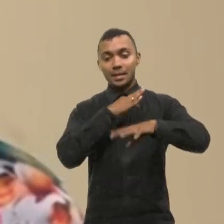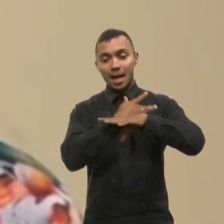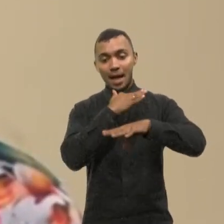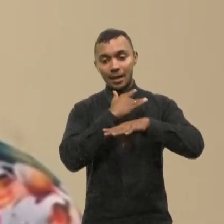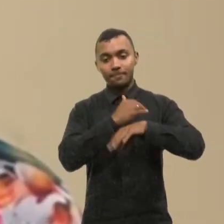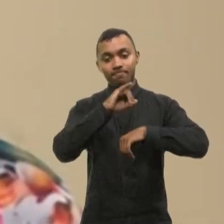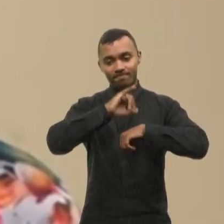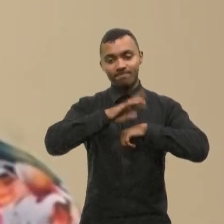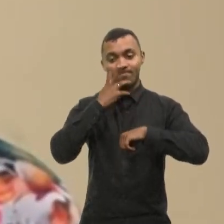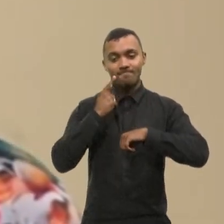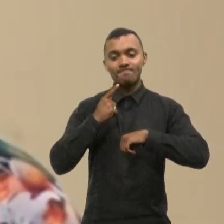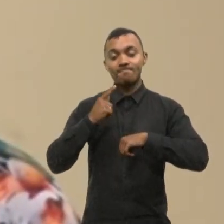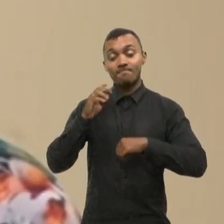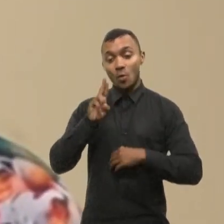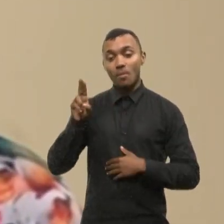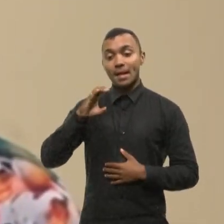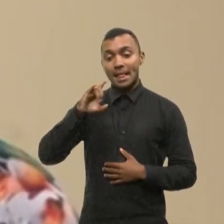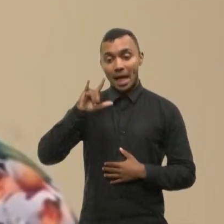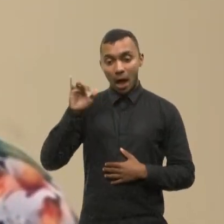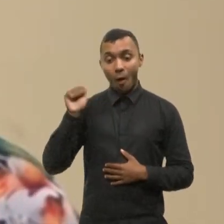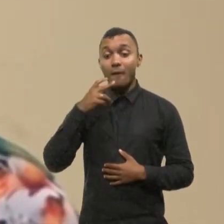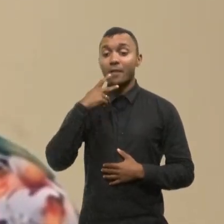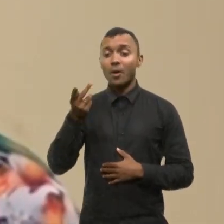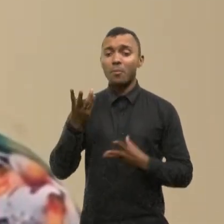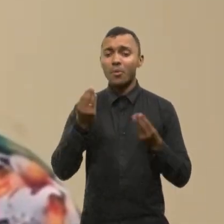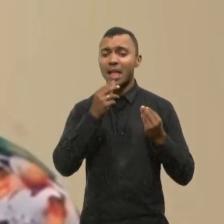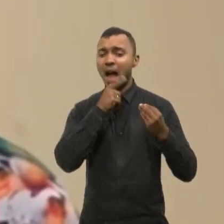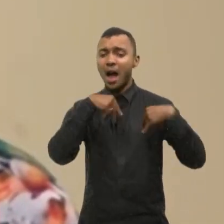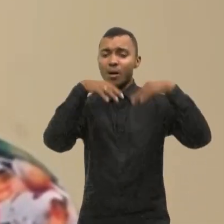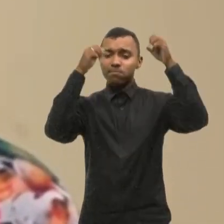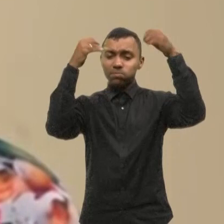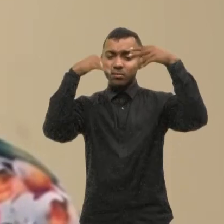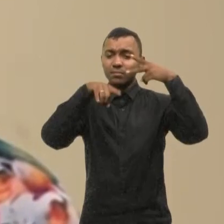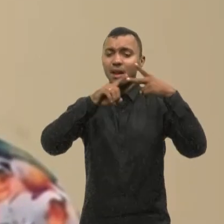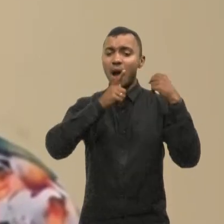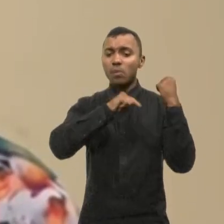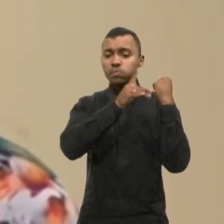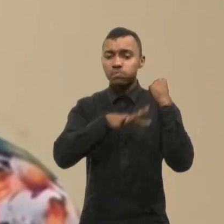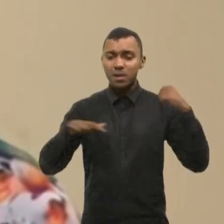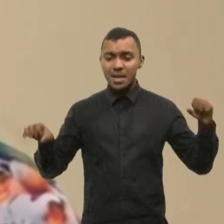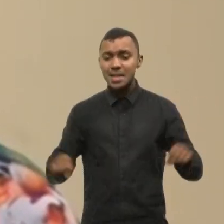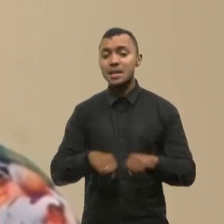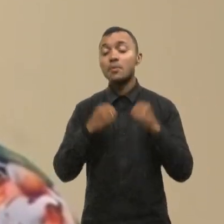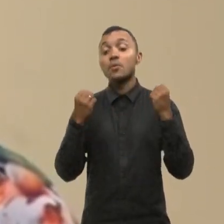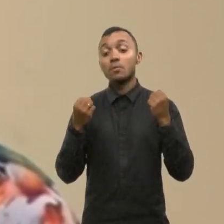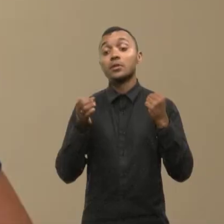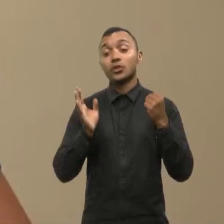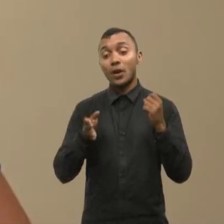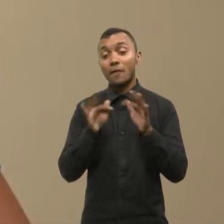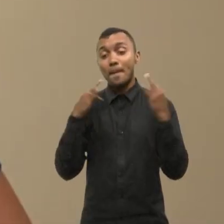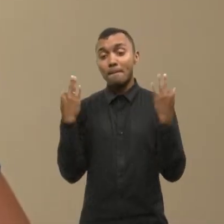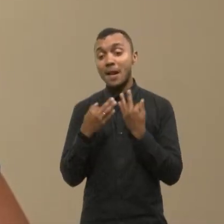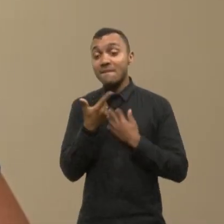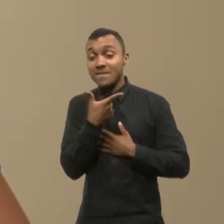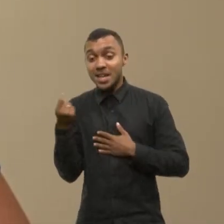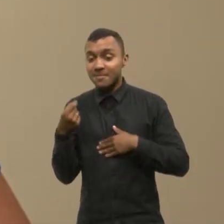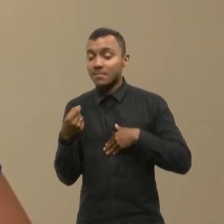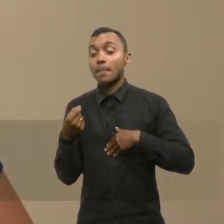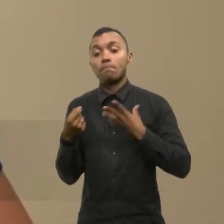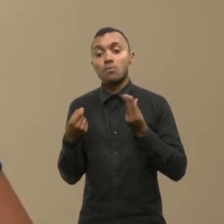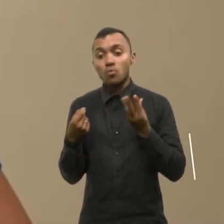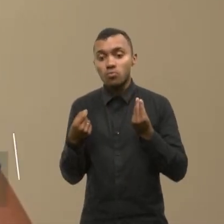Penha, afirma que após o aporte de água e as fortes chuvas, mais de 20 famílias foram atingidas. Várias casas